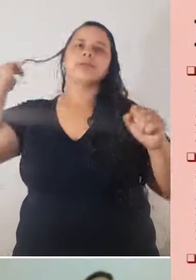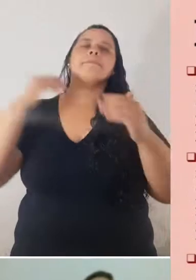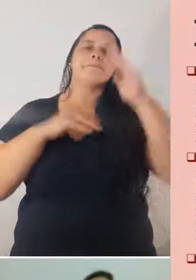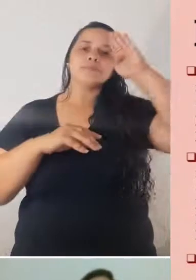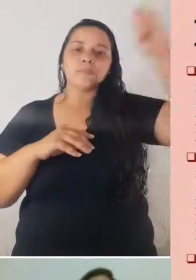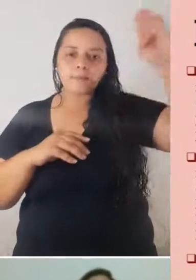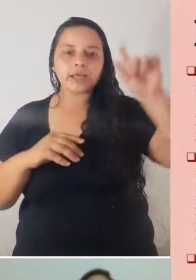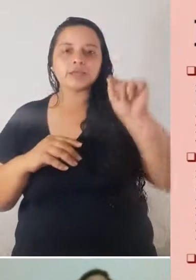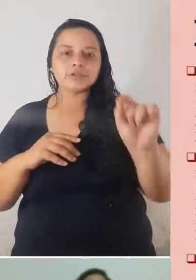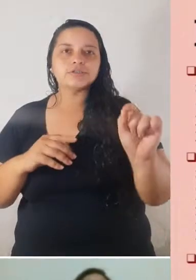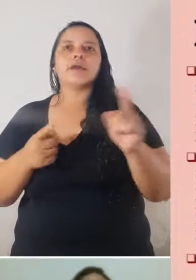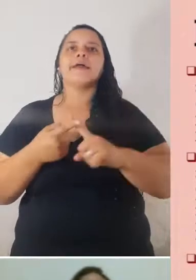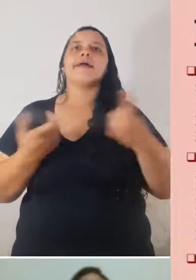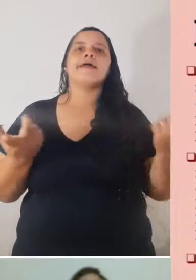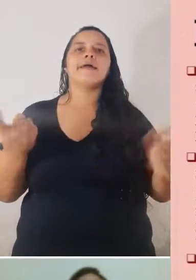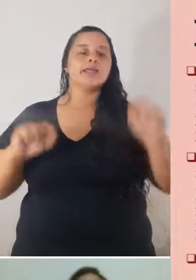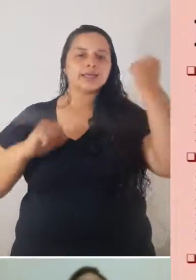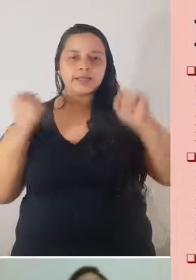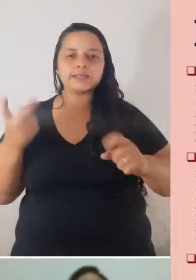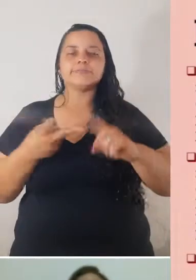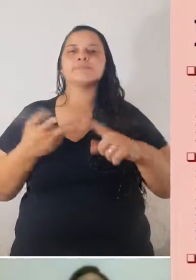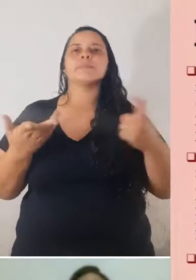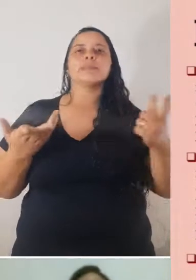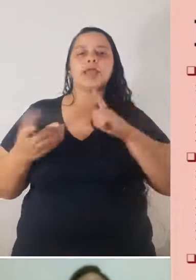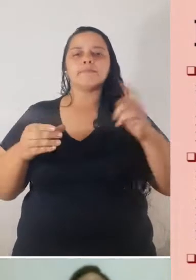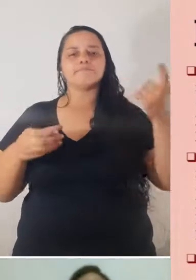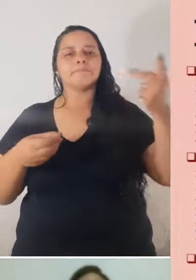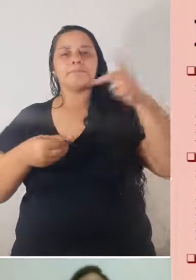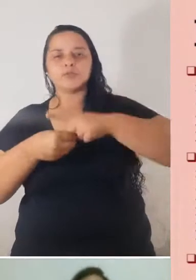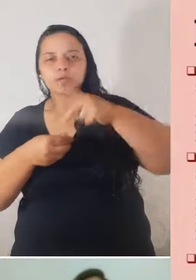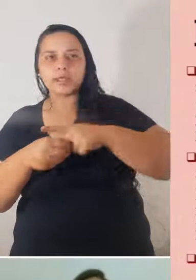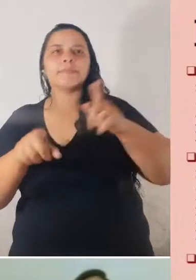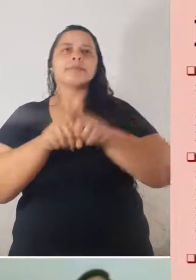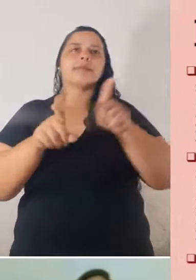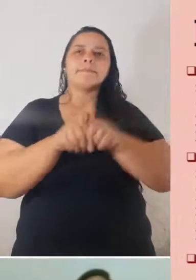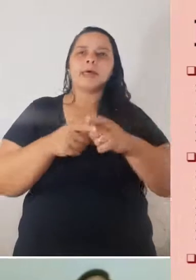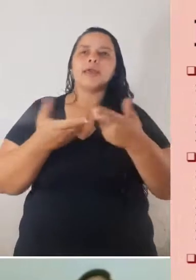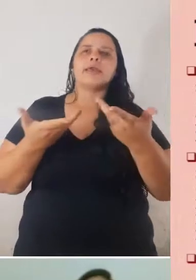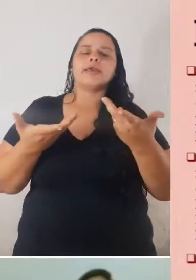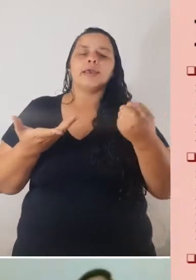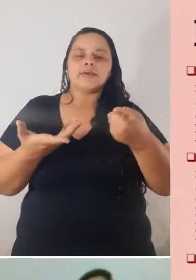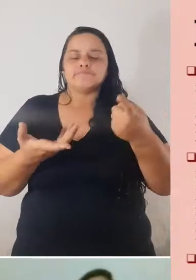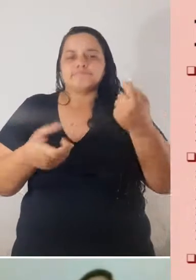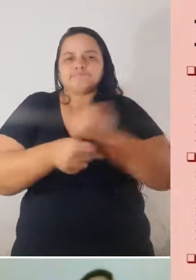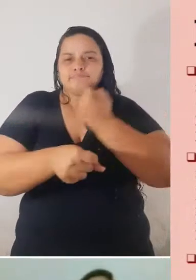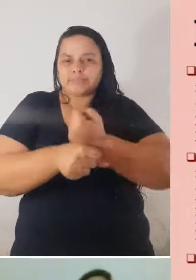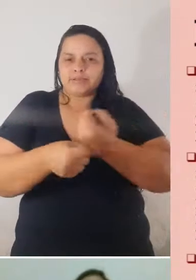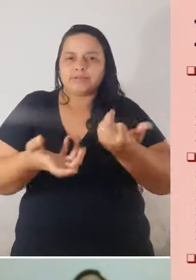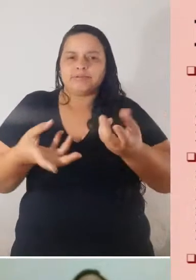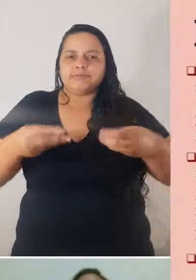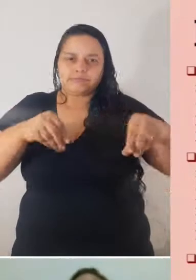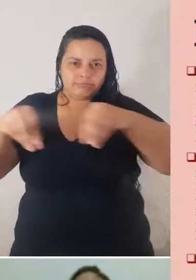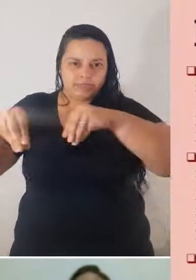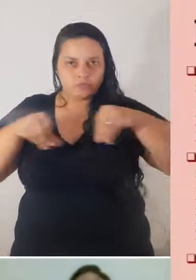principalmente os ramos da siderurgia, a metalurgia, petroquímica e de cimento. Em 1941, por exemplo, a gente tem a criação